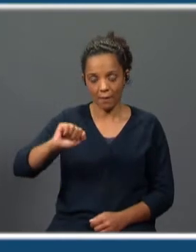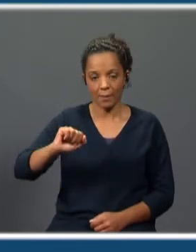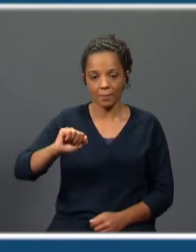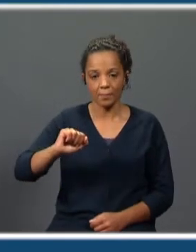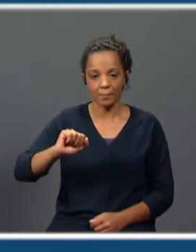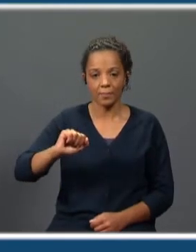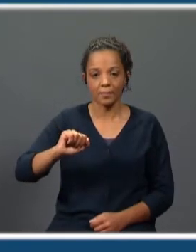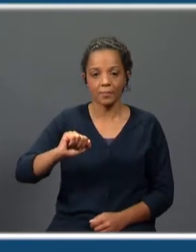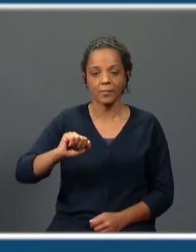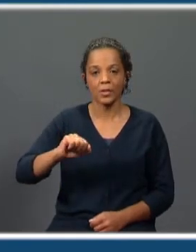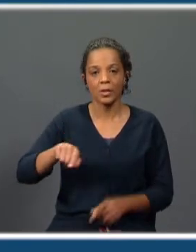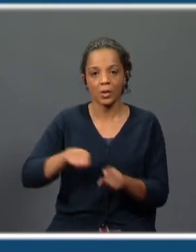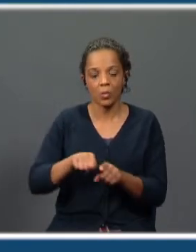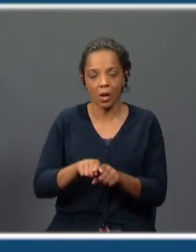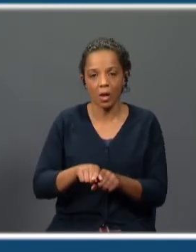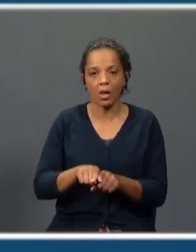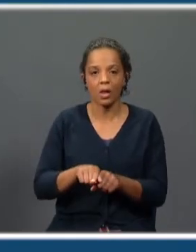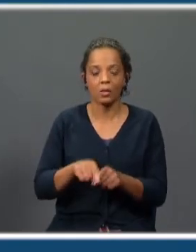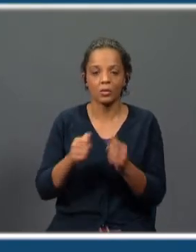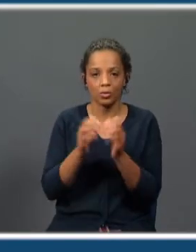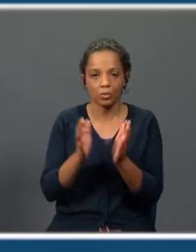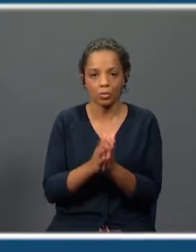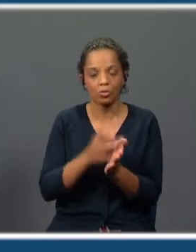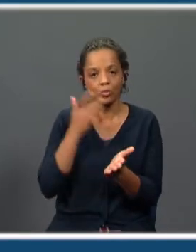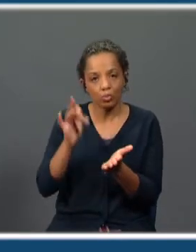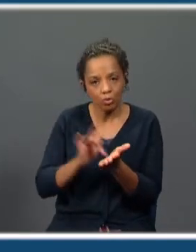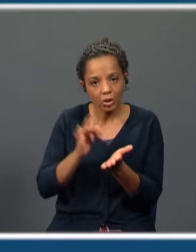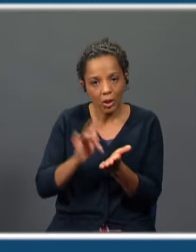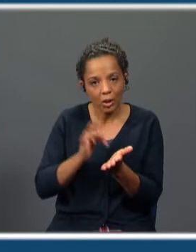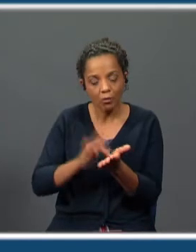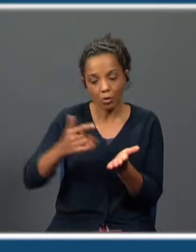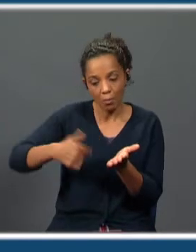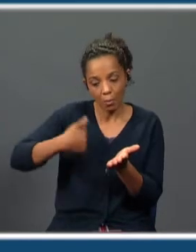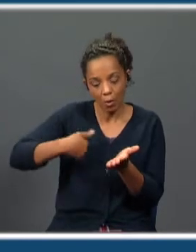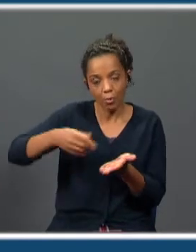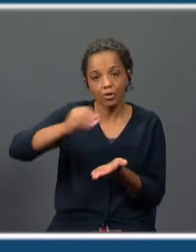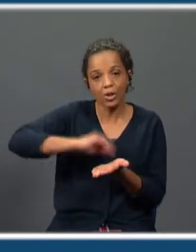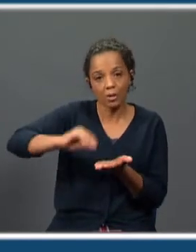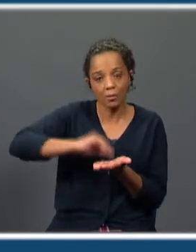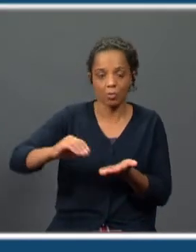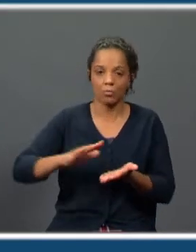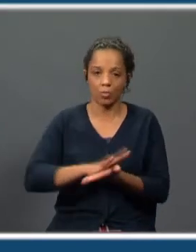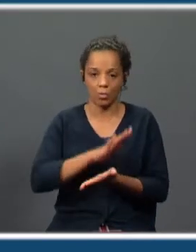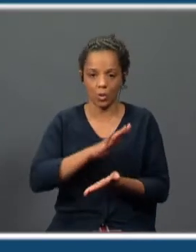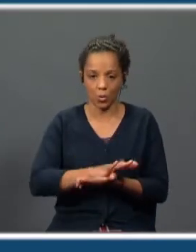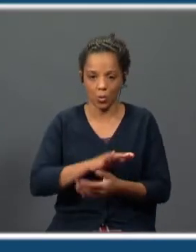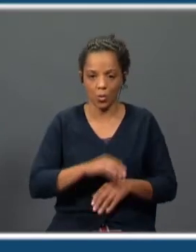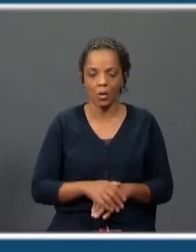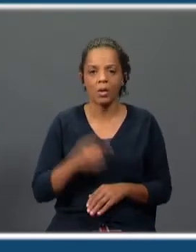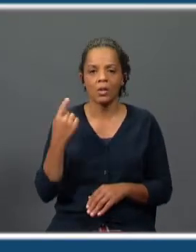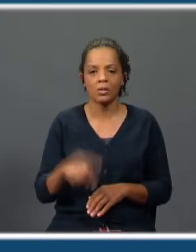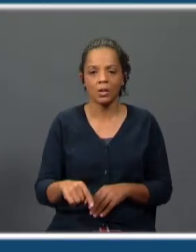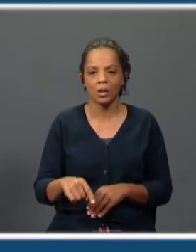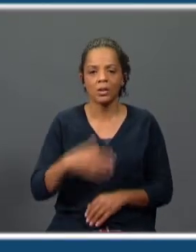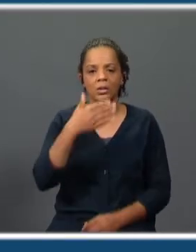bibliografia é o quê? A lista de todos os livros que ele já escreveu e publicou, registra atualmente mais